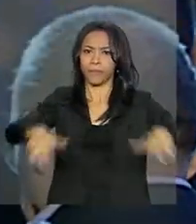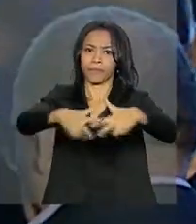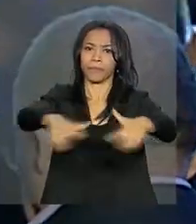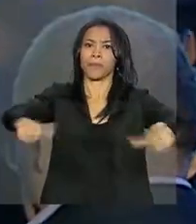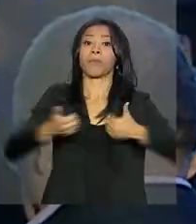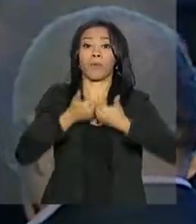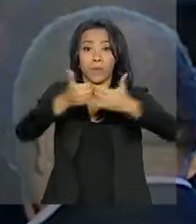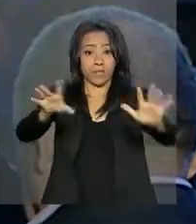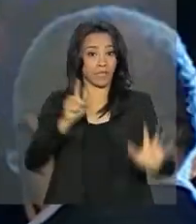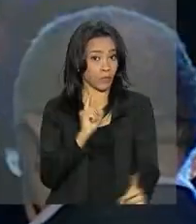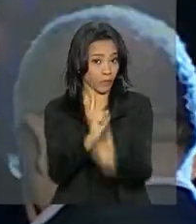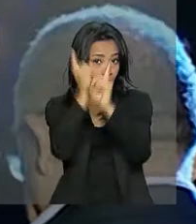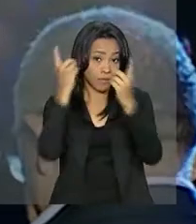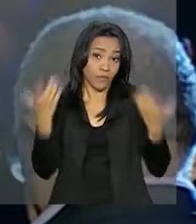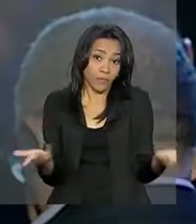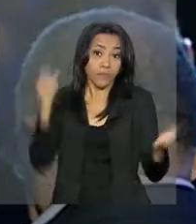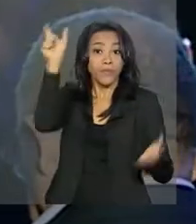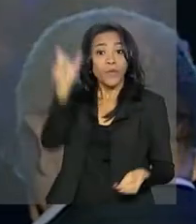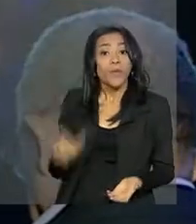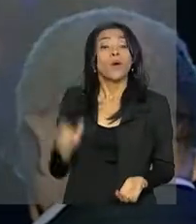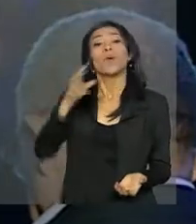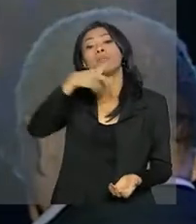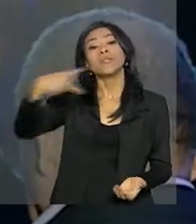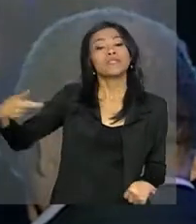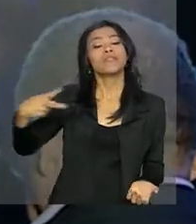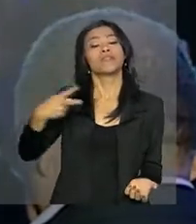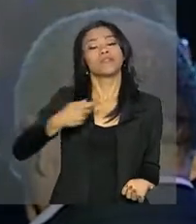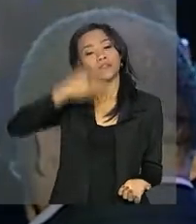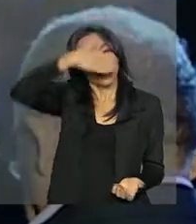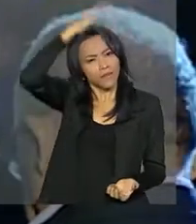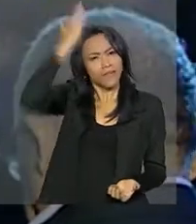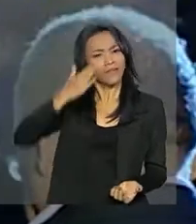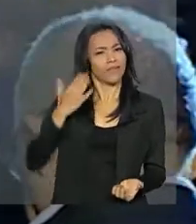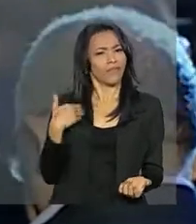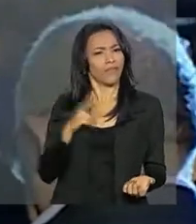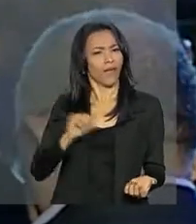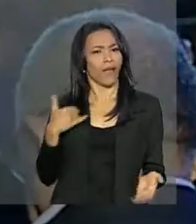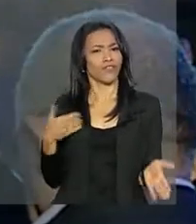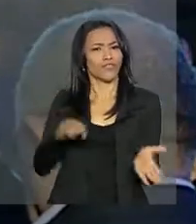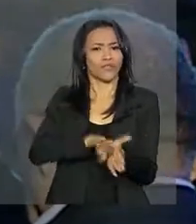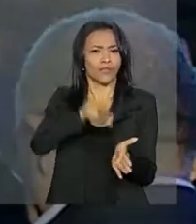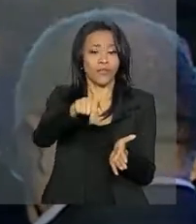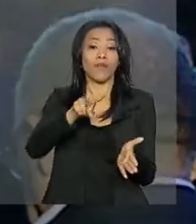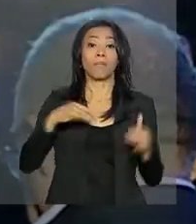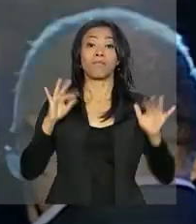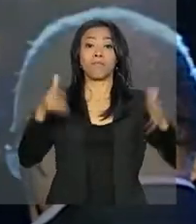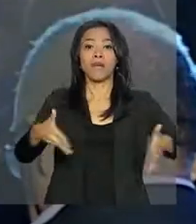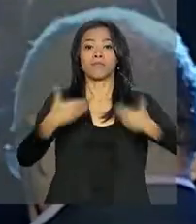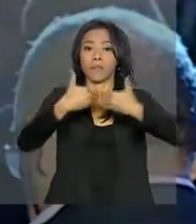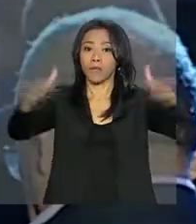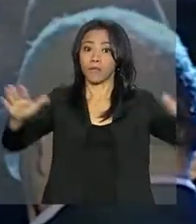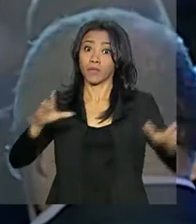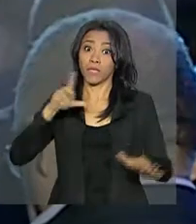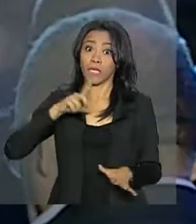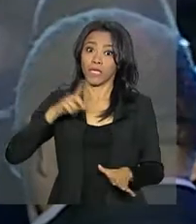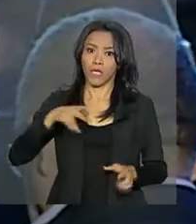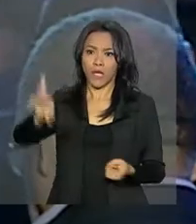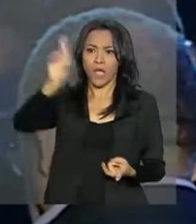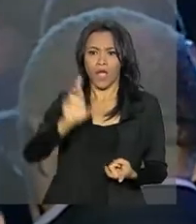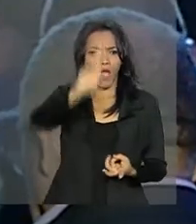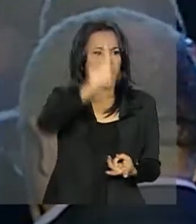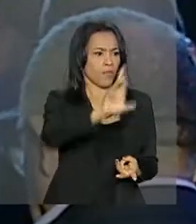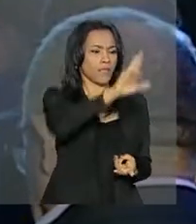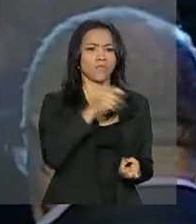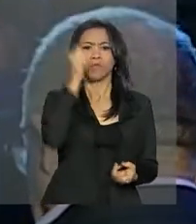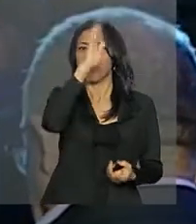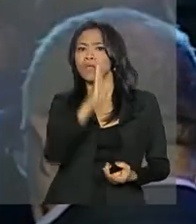deste encontro o presidente michel temer deve estar chegando por aqui ele vai participar dessa abertura deste encontro que reúne representantes de